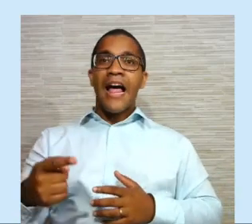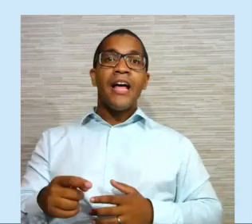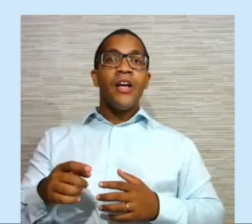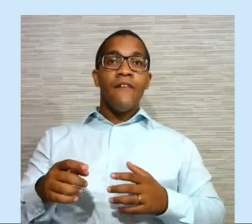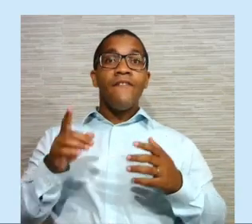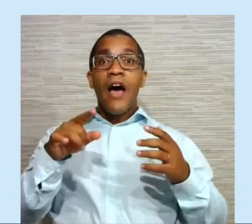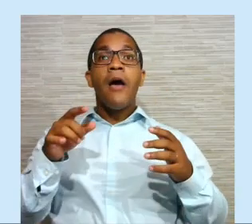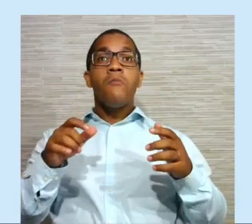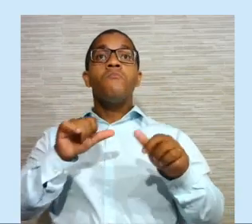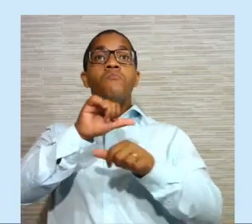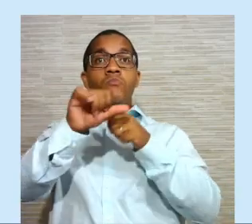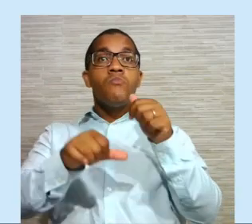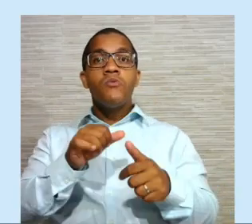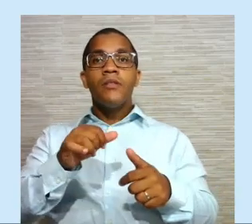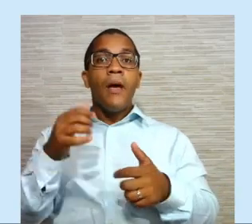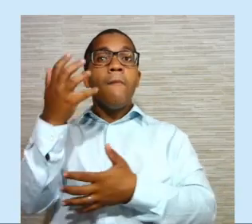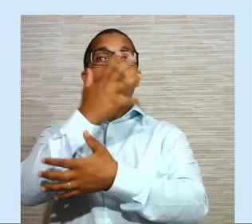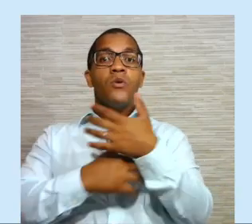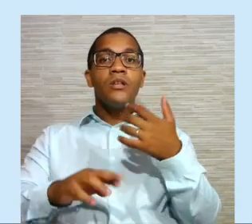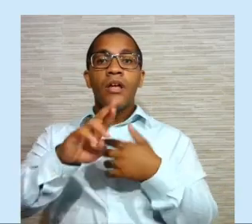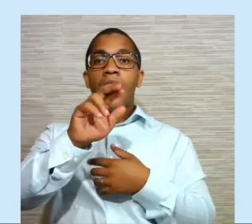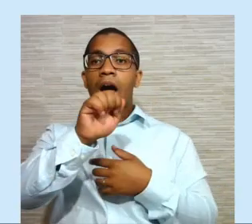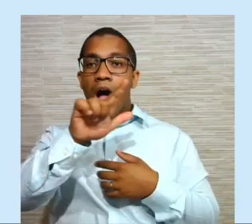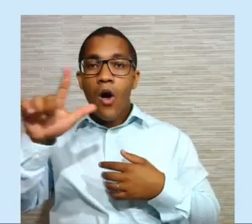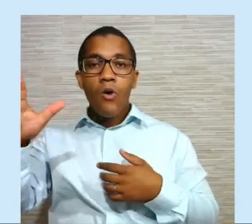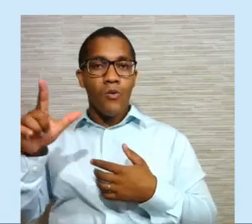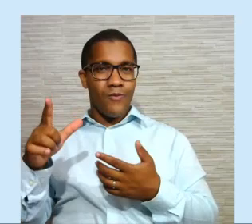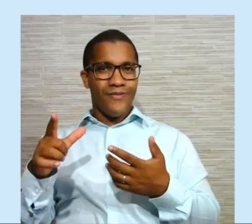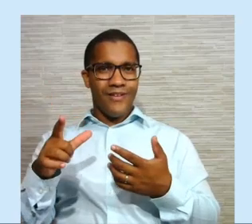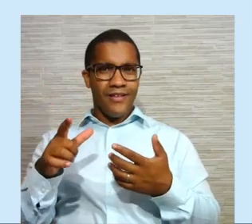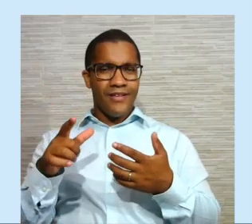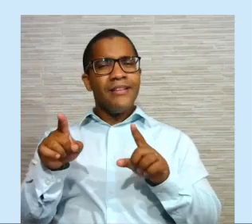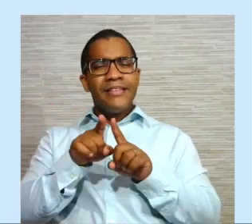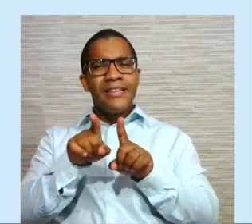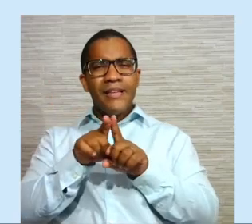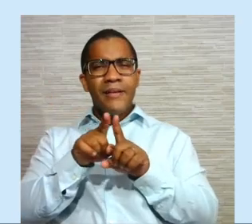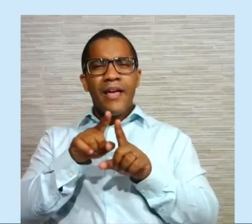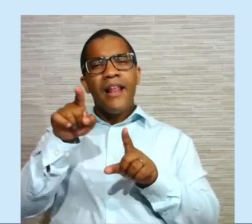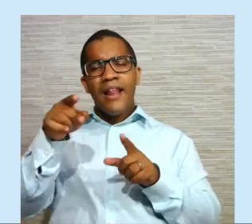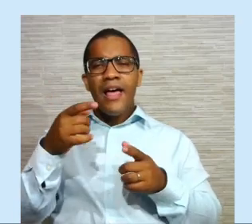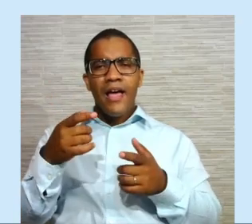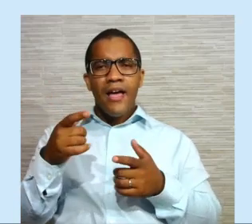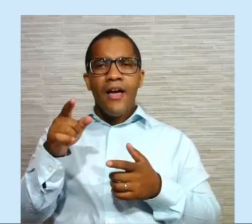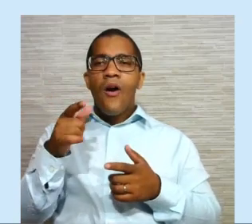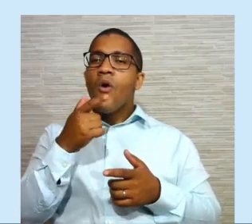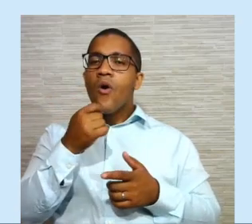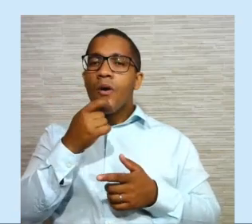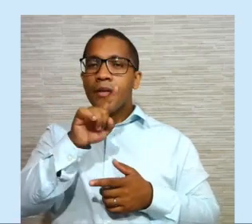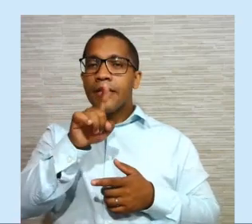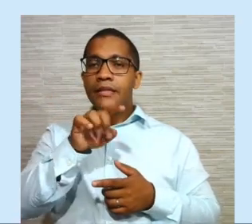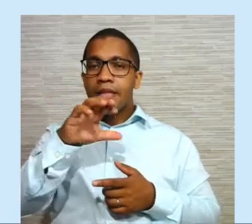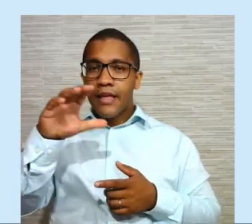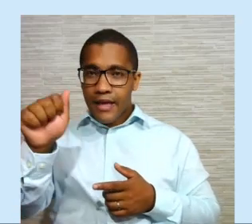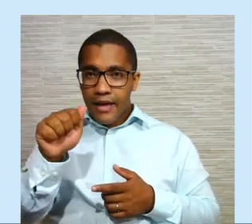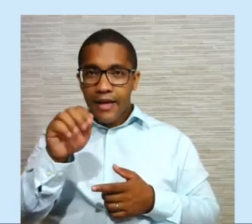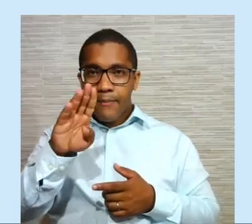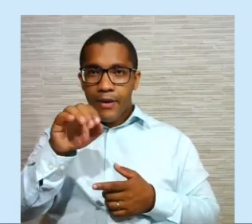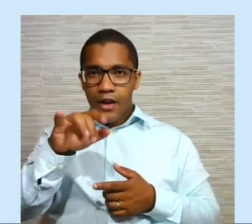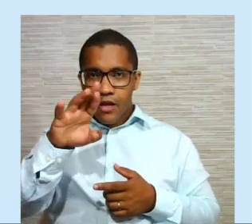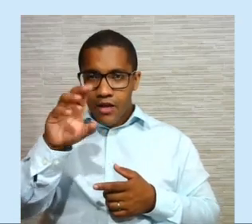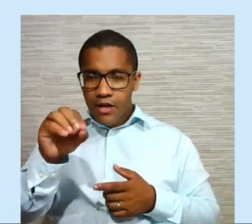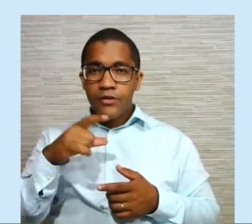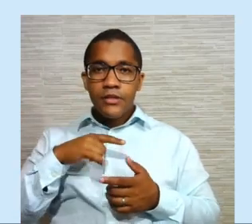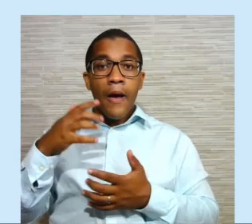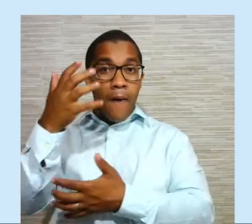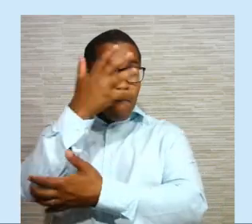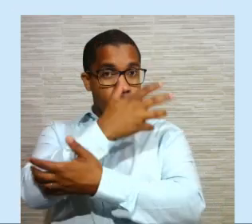Então, até um músico maranhense chamado Zé Cabaleiro, ele fez uma música com essa brincadeira de